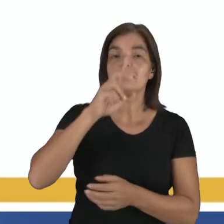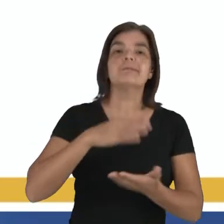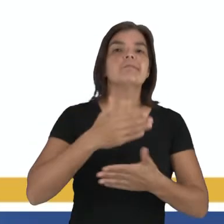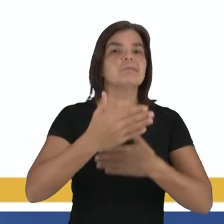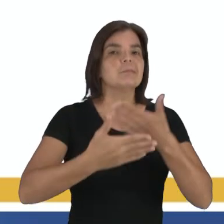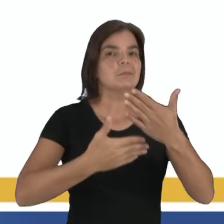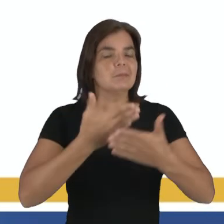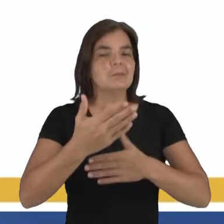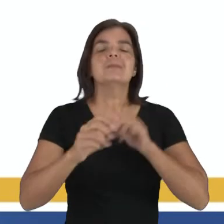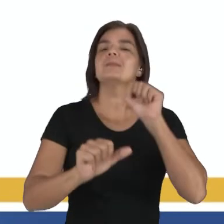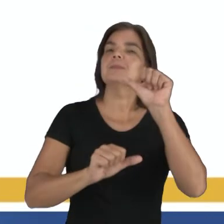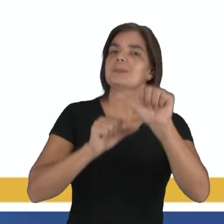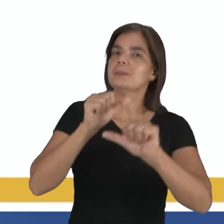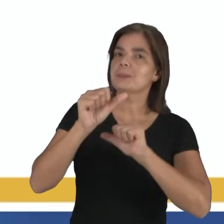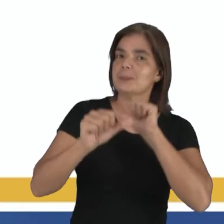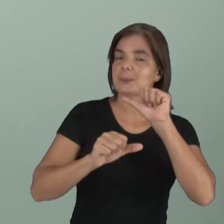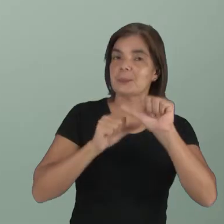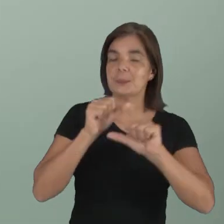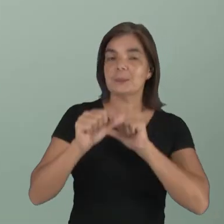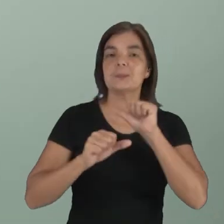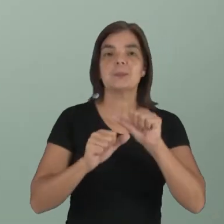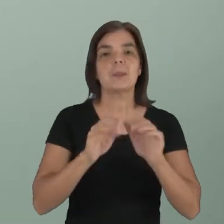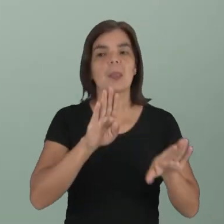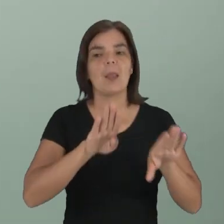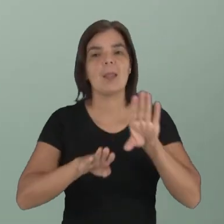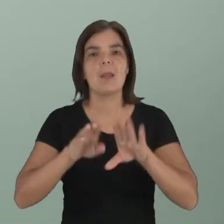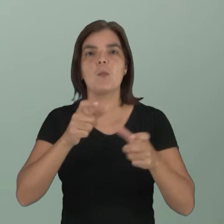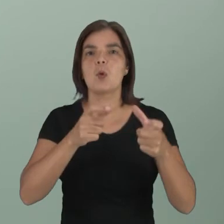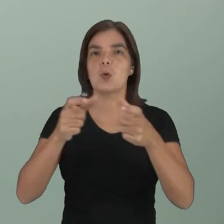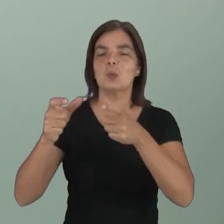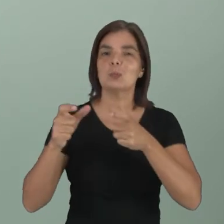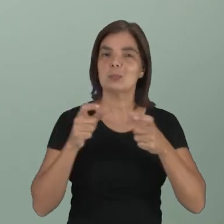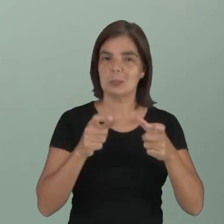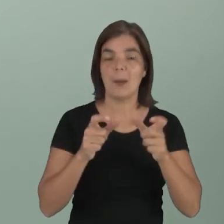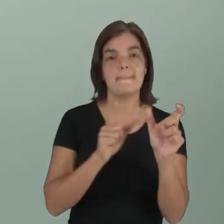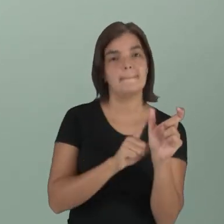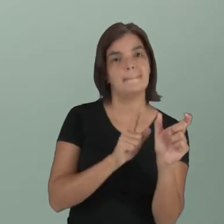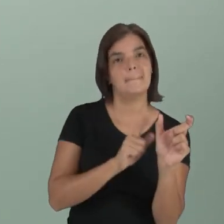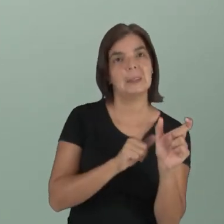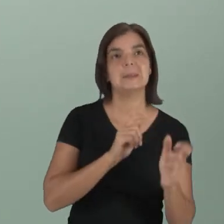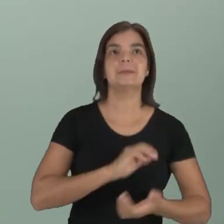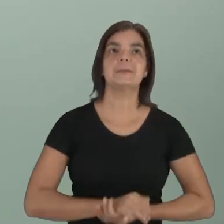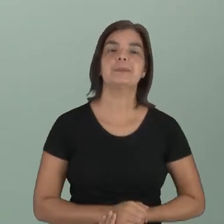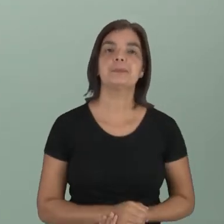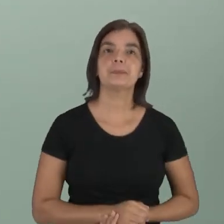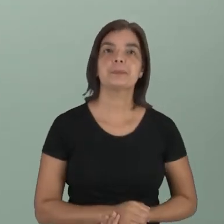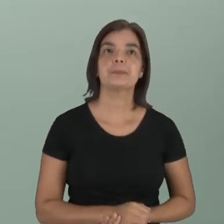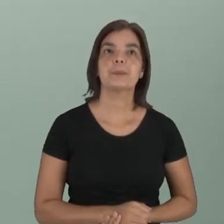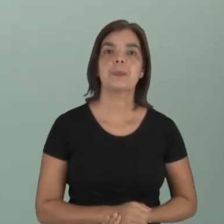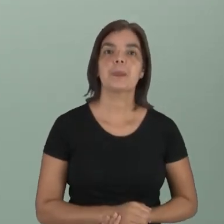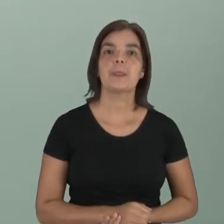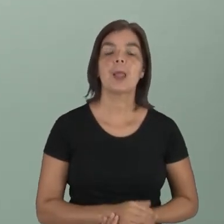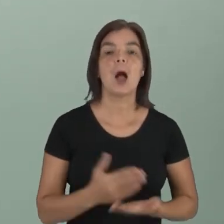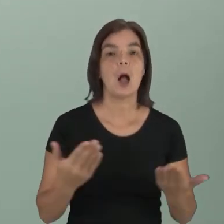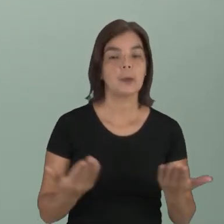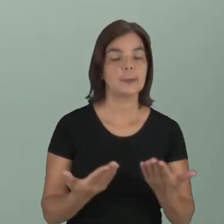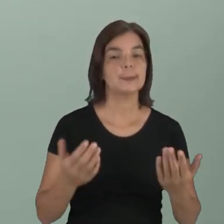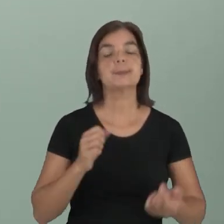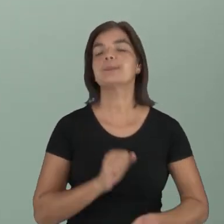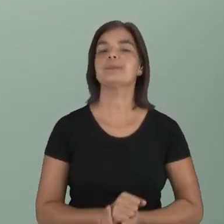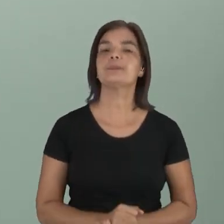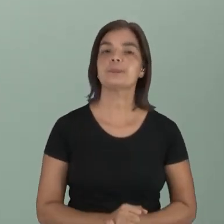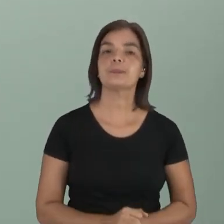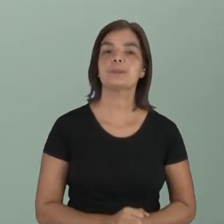tempo ocorreu mudanças em determinada expressão, em determinada palavra. Vamos conhecer